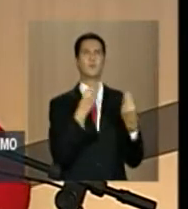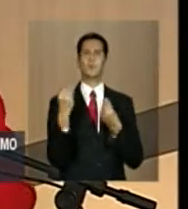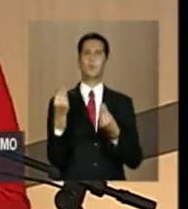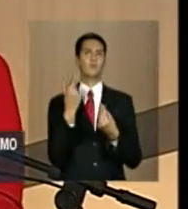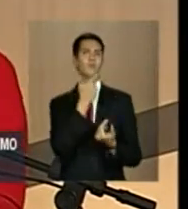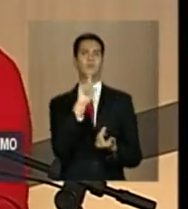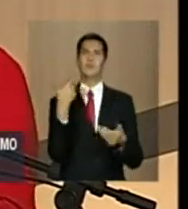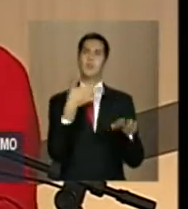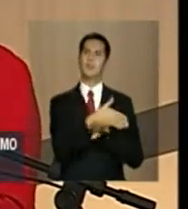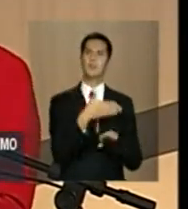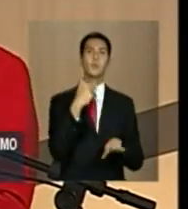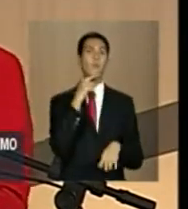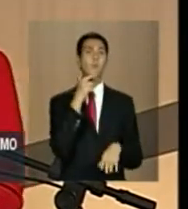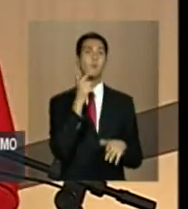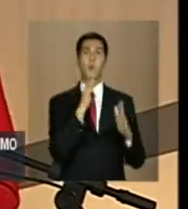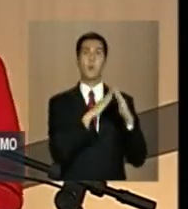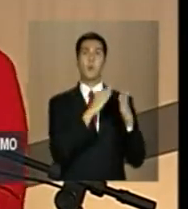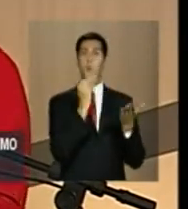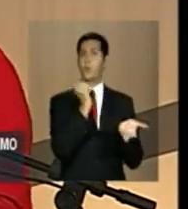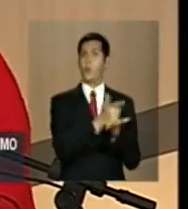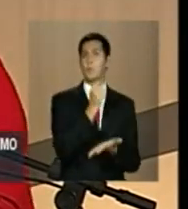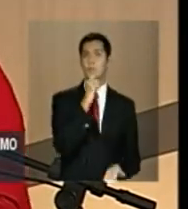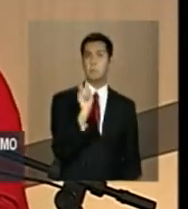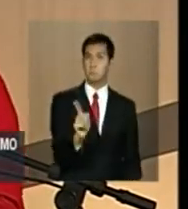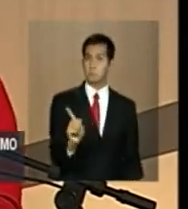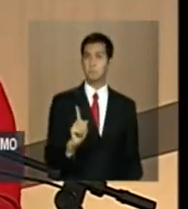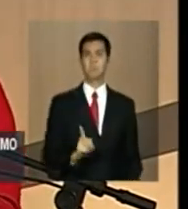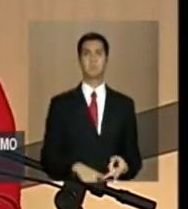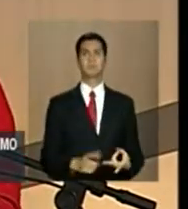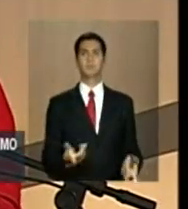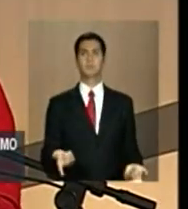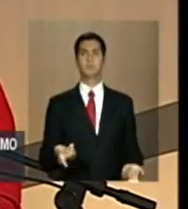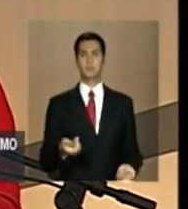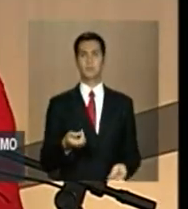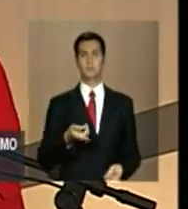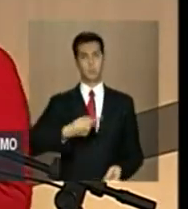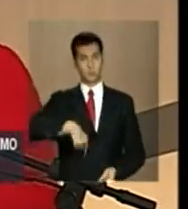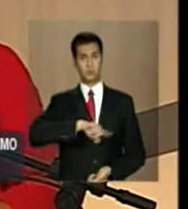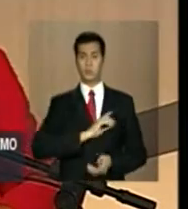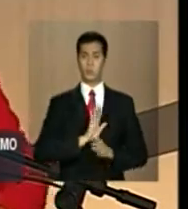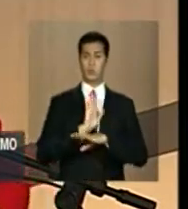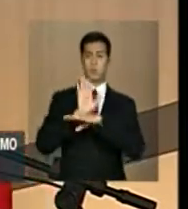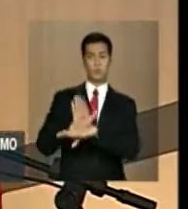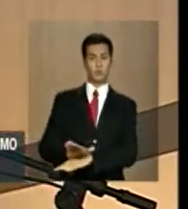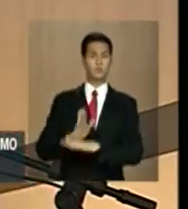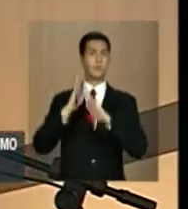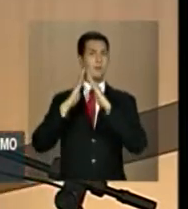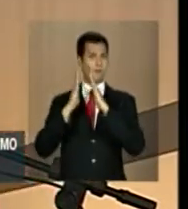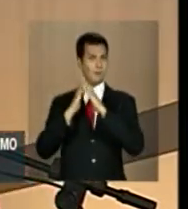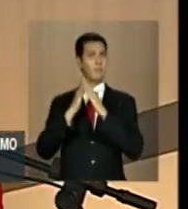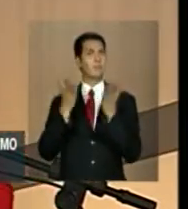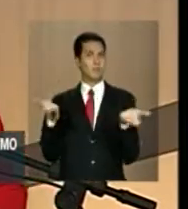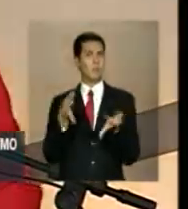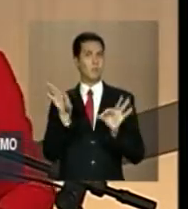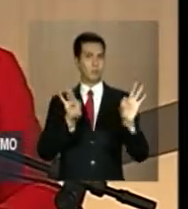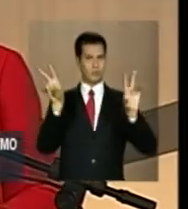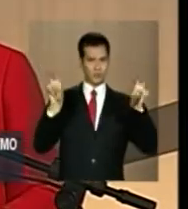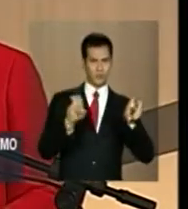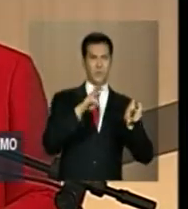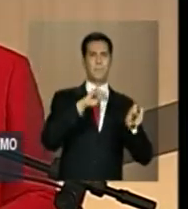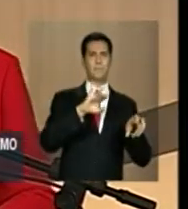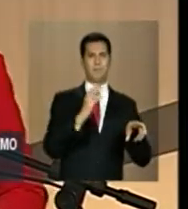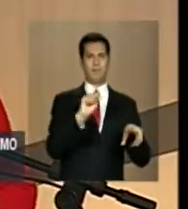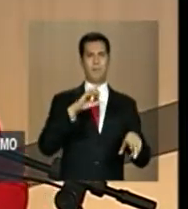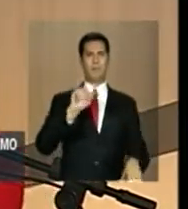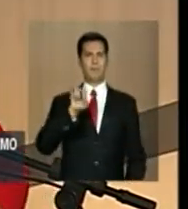não só à moradia, o que nós providenciamos com Minha Casa Minha Vida, mas que está em processo, mas não tem acesso